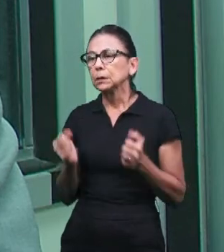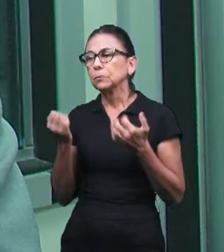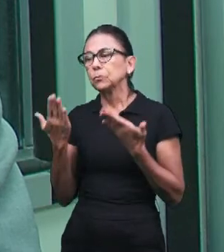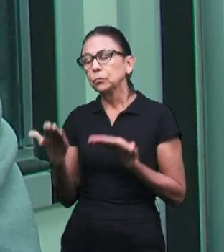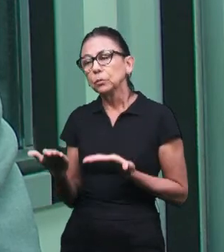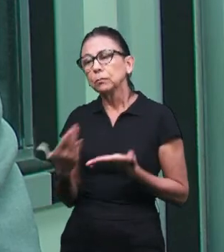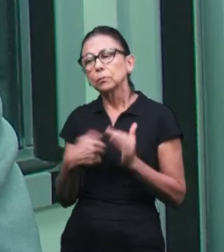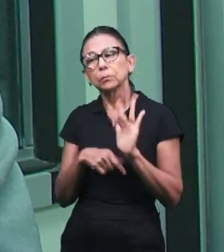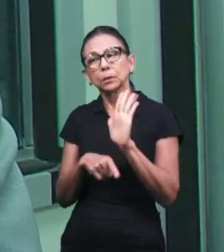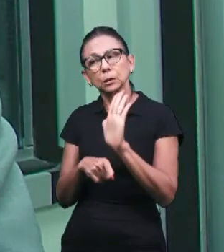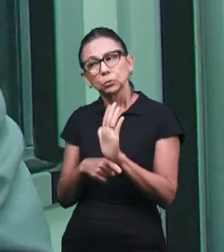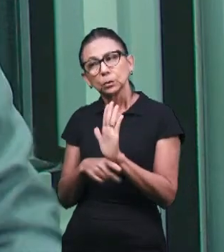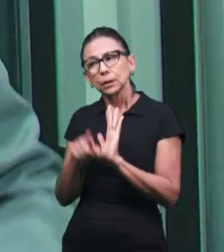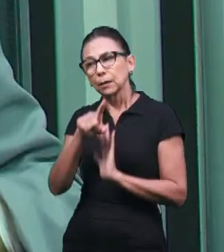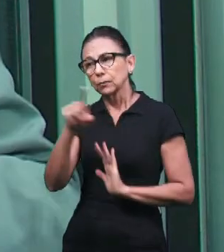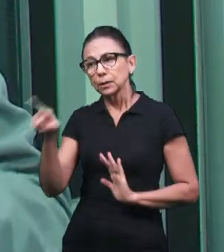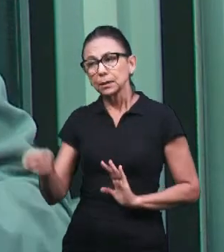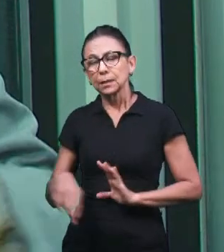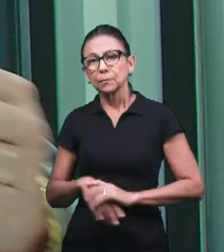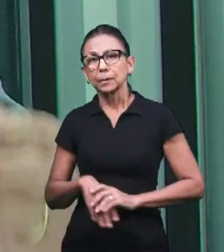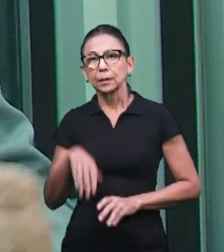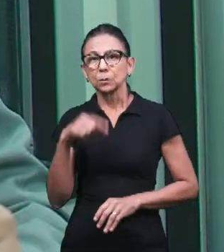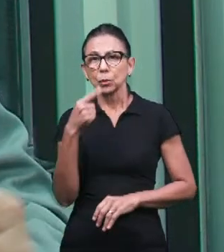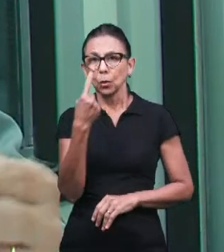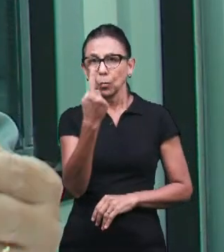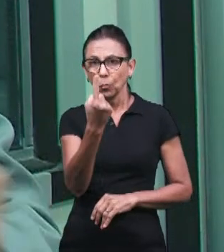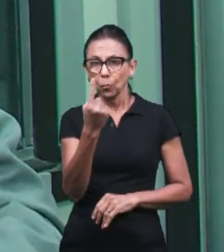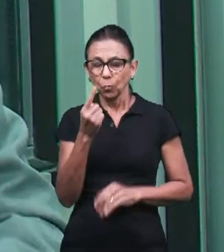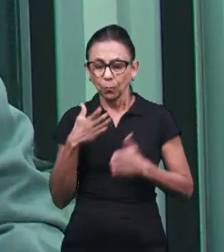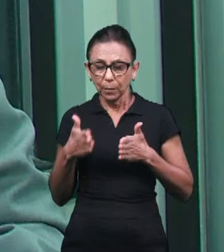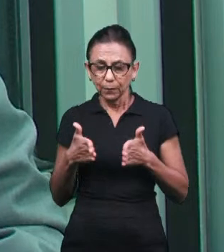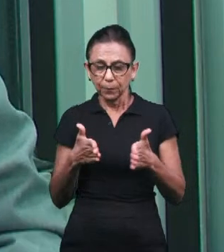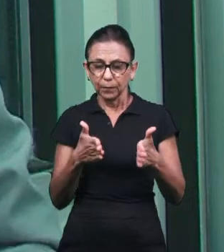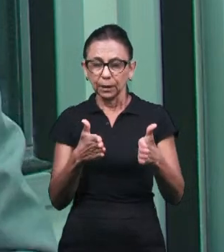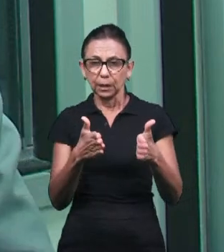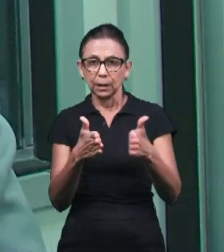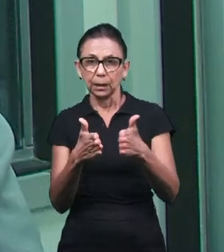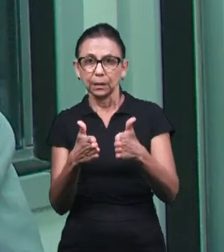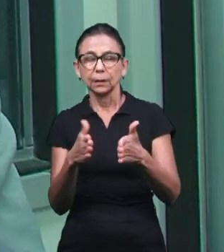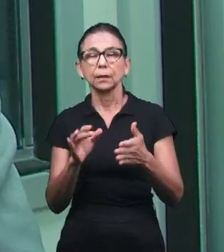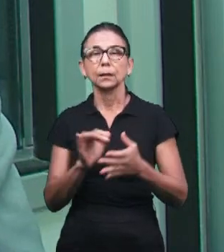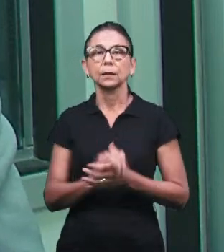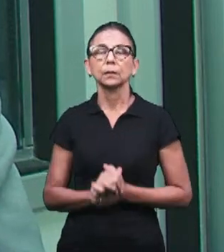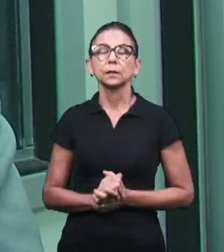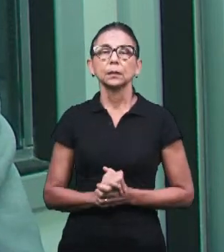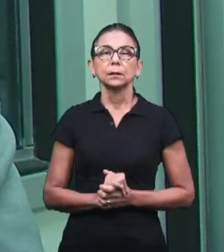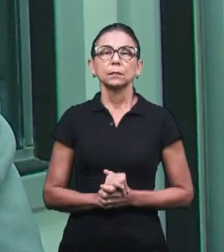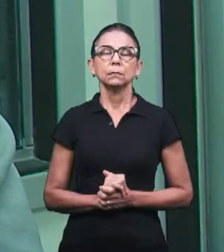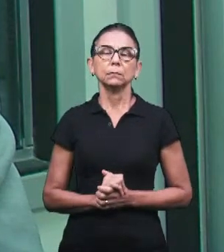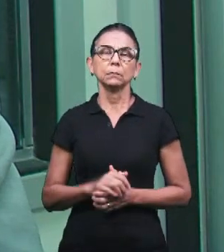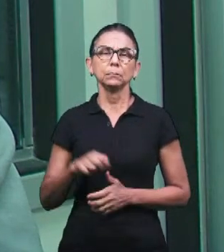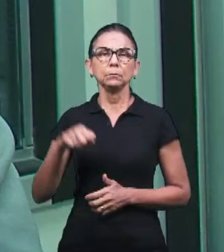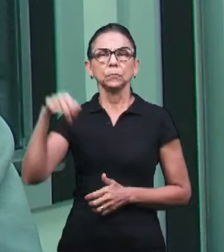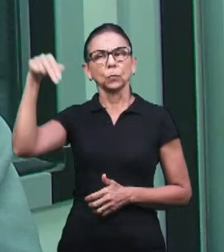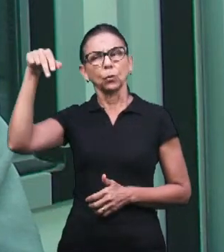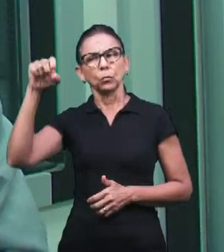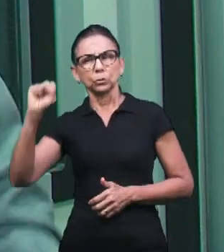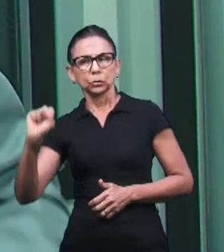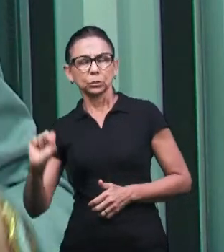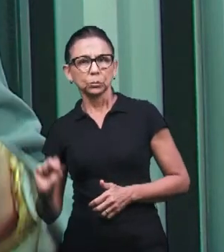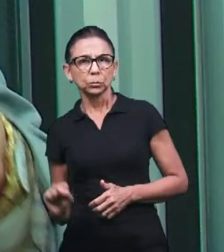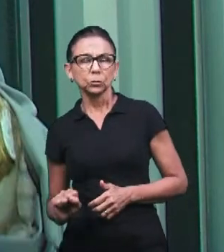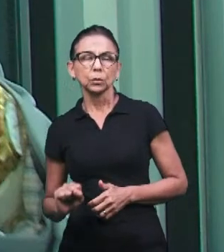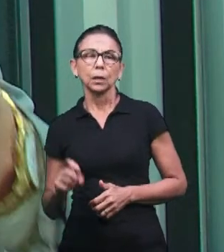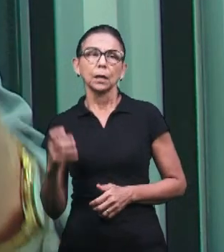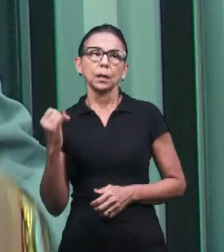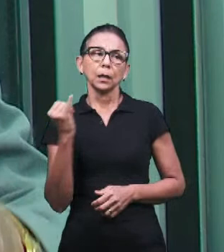uma só mão, tomando o sentido norte para o sentido sul, e assim nós garantimos a eles que ia dar certo,